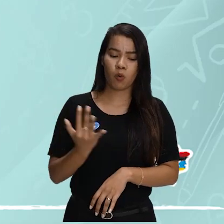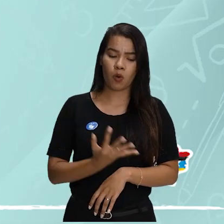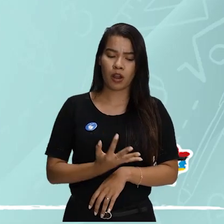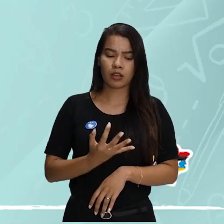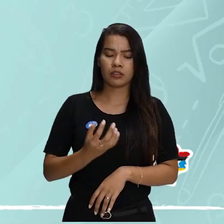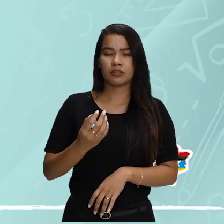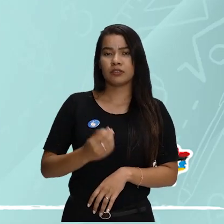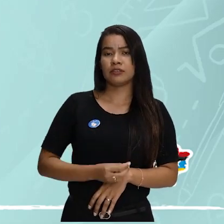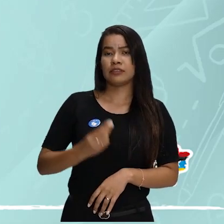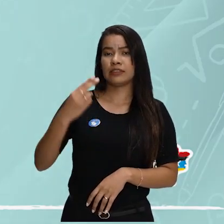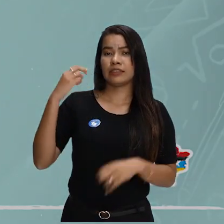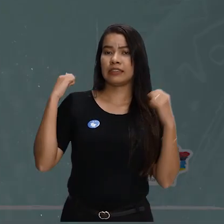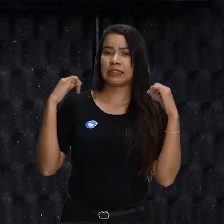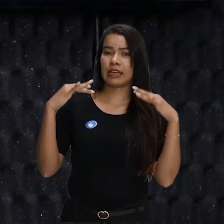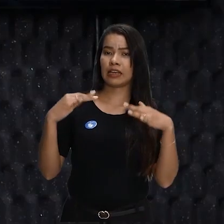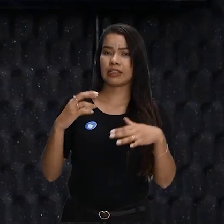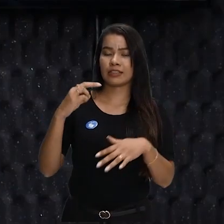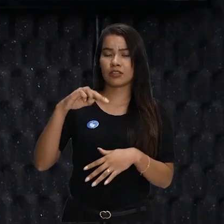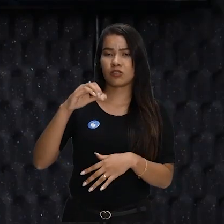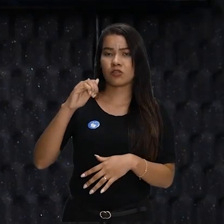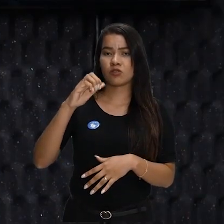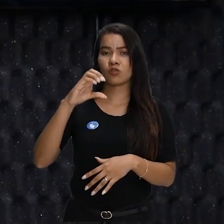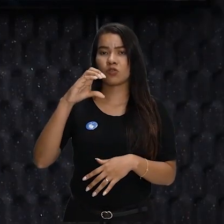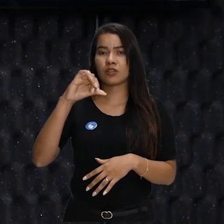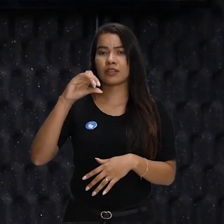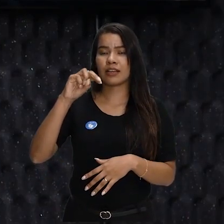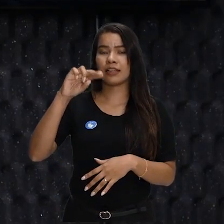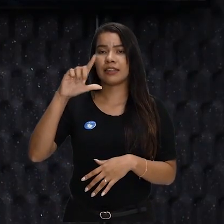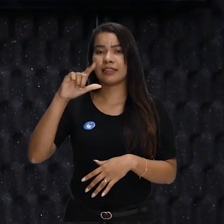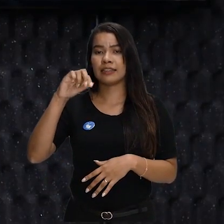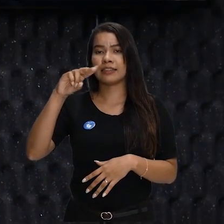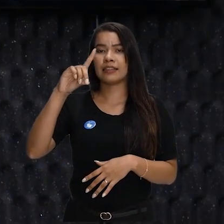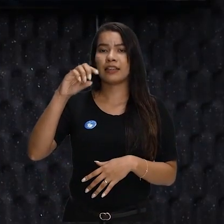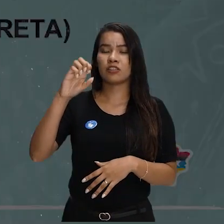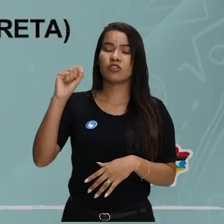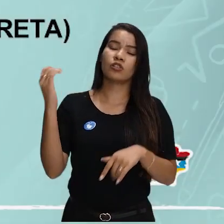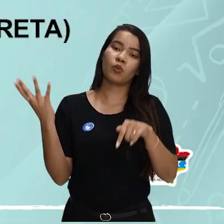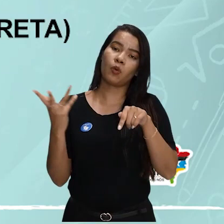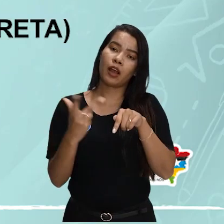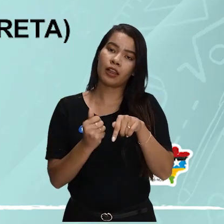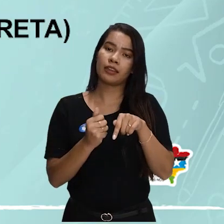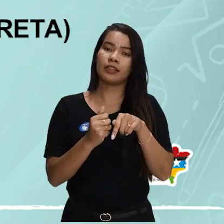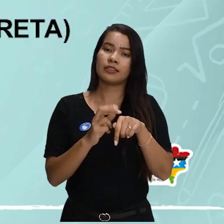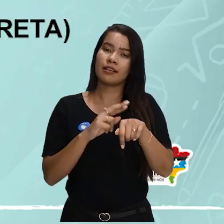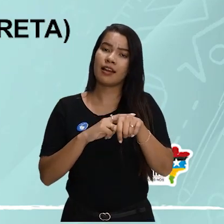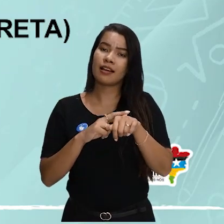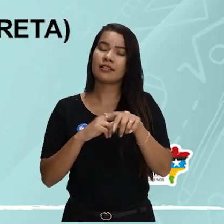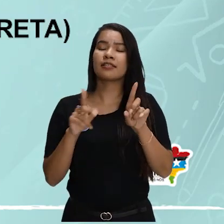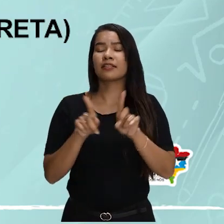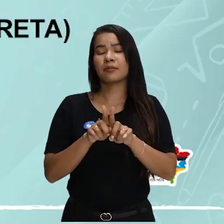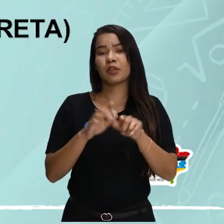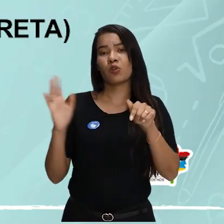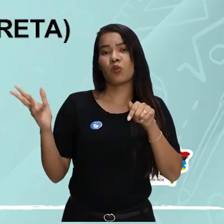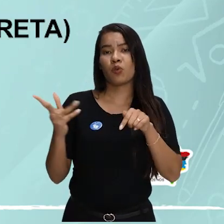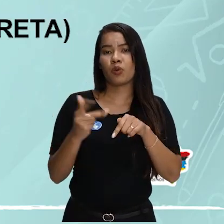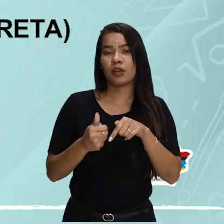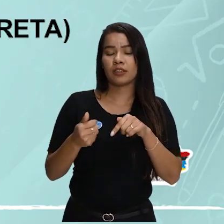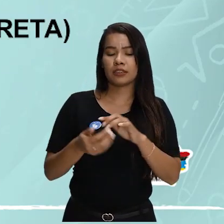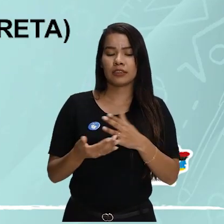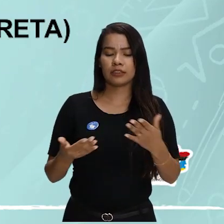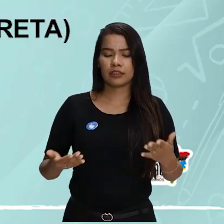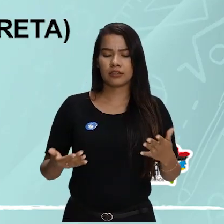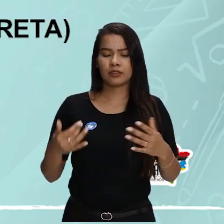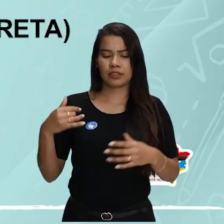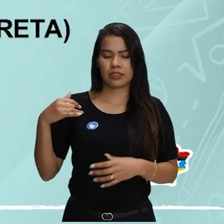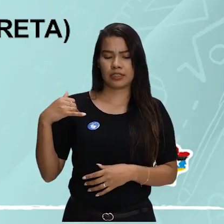Raça, qualidade. Ok? Então, aí eu já fiz uma classificação. A idade é a